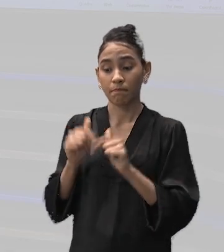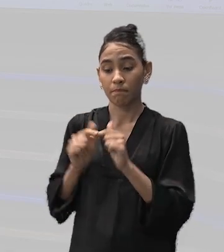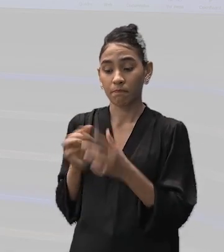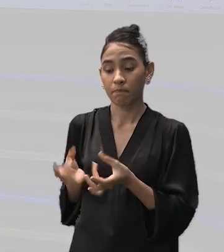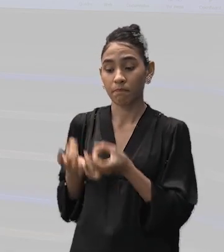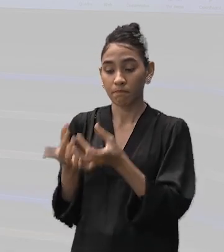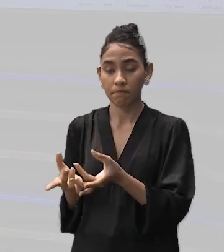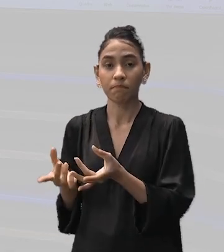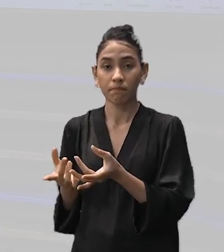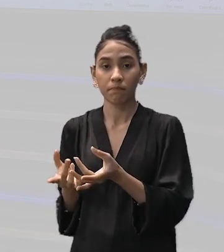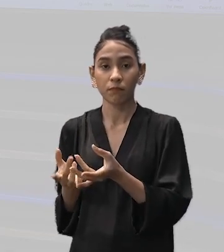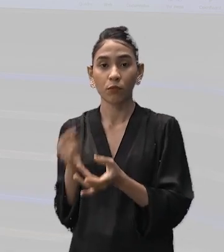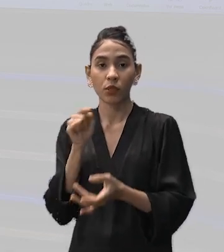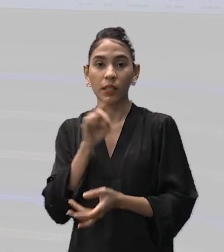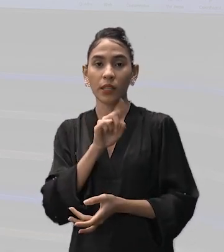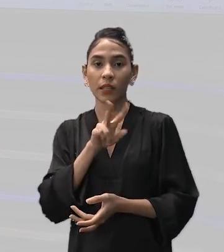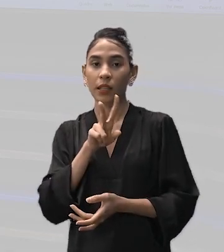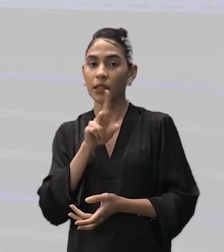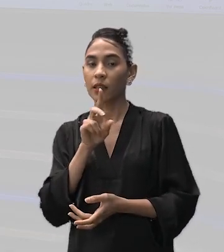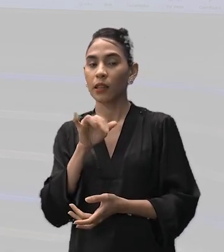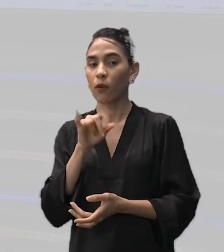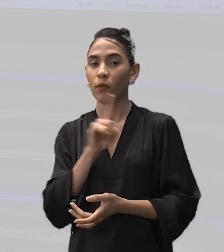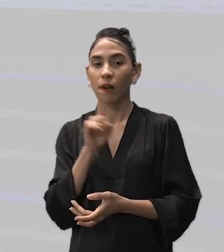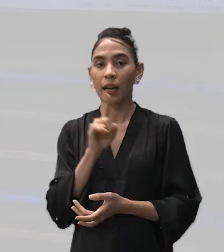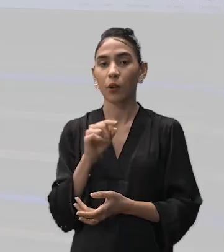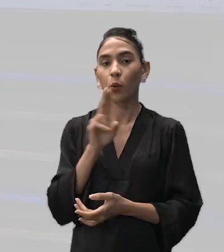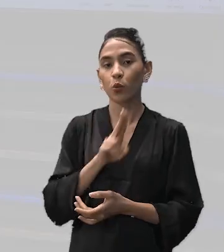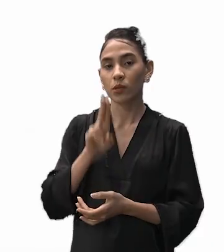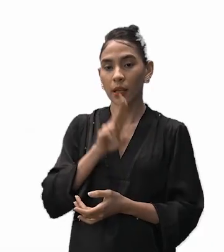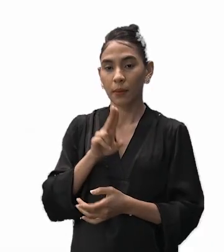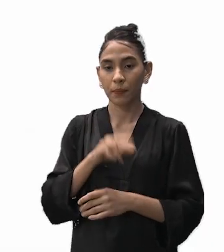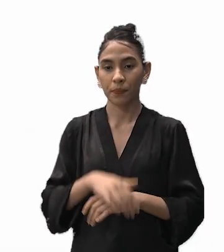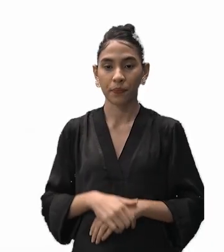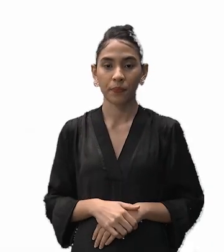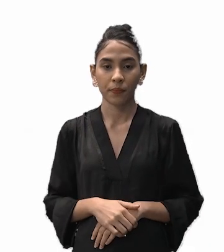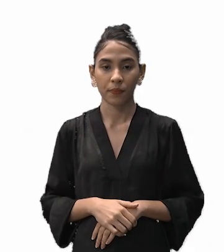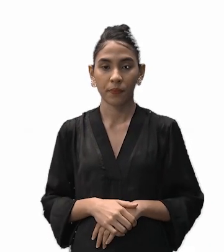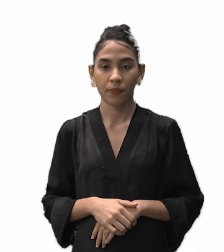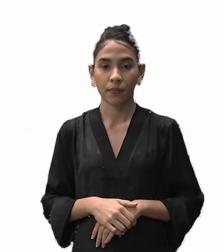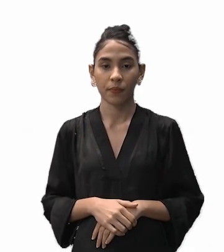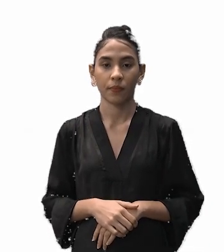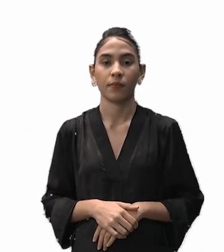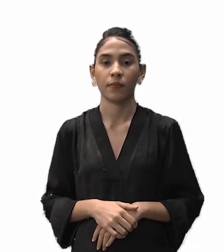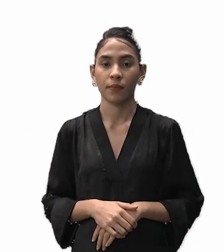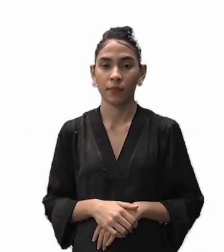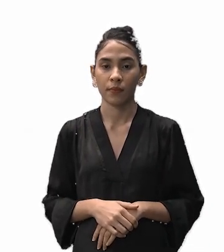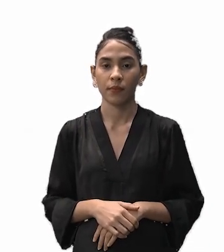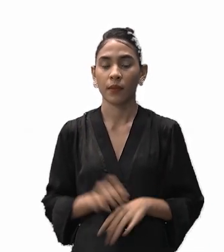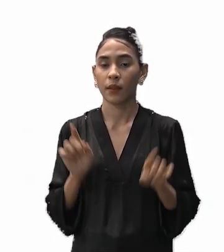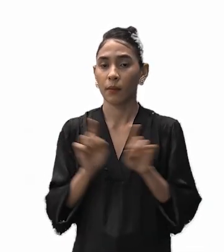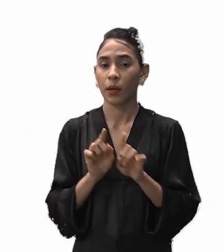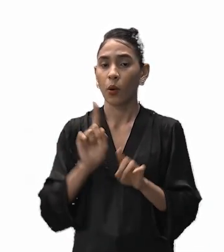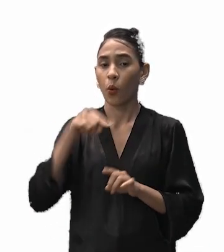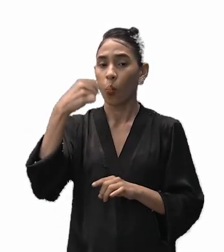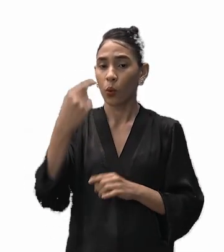não vai mais utilizar, tá bom? Vamos voltar aqui para a tela. Temos aqui também uma pergunta bem importante que